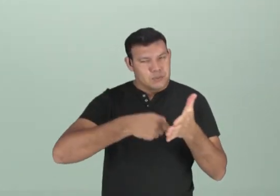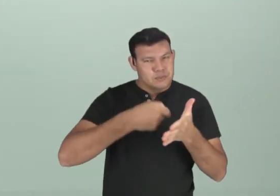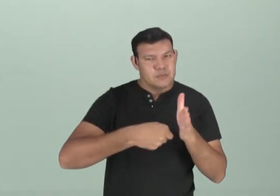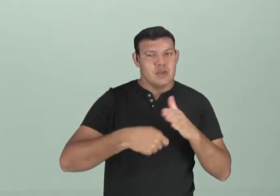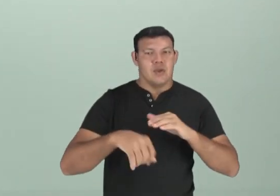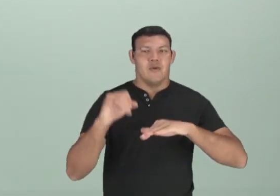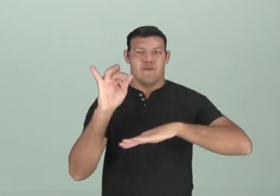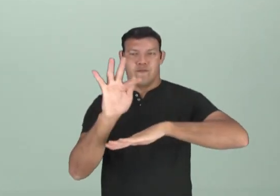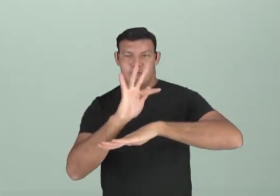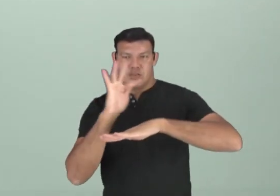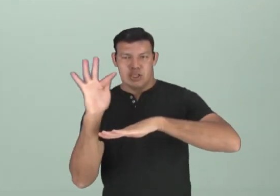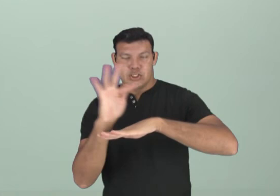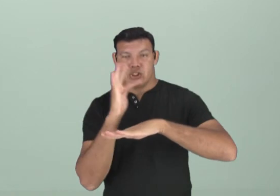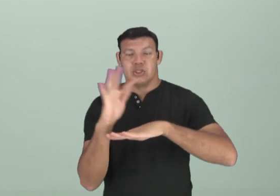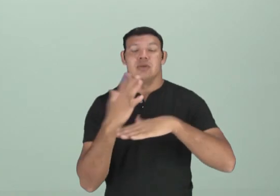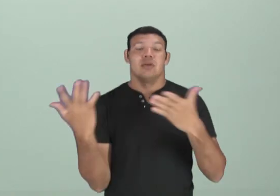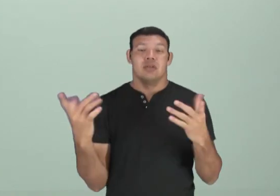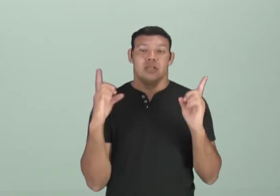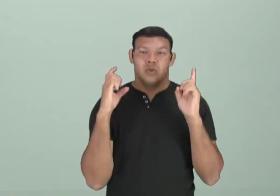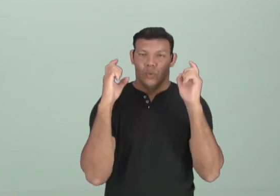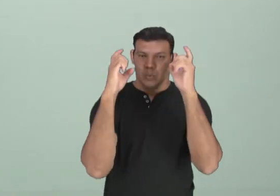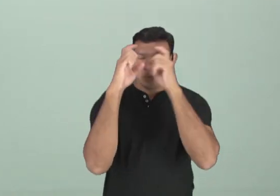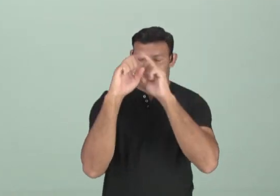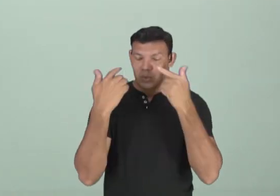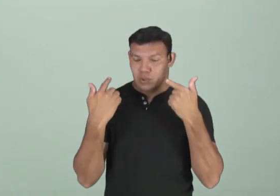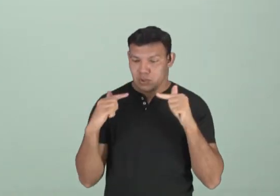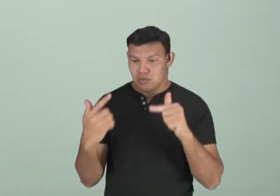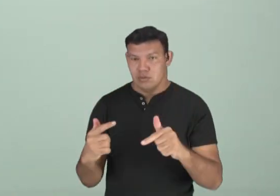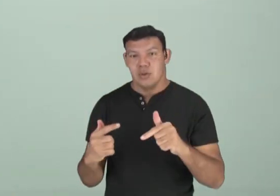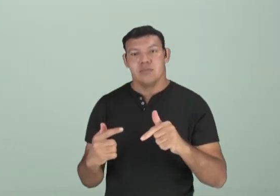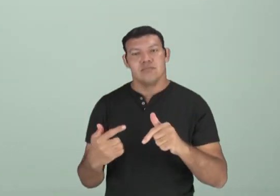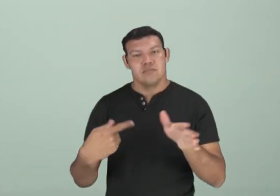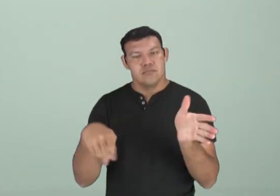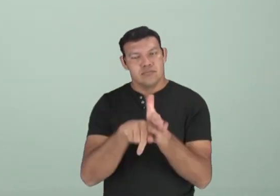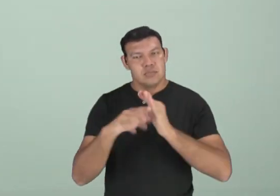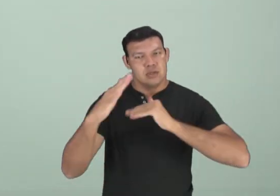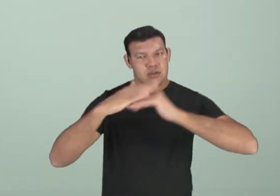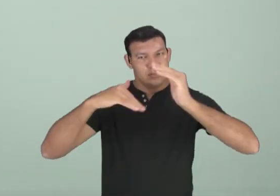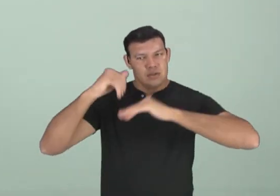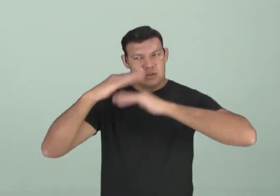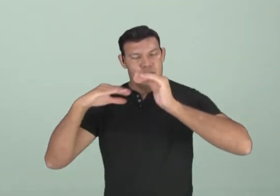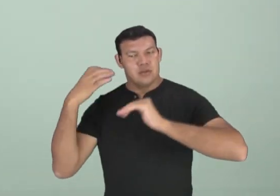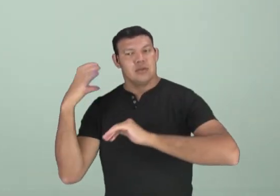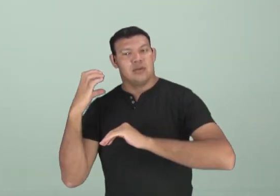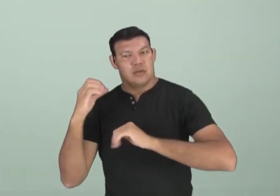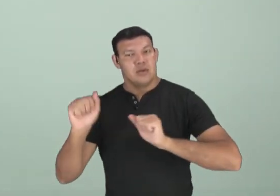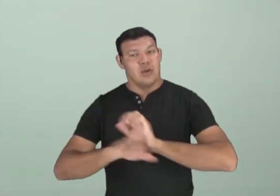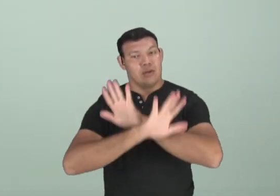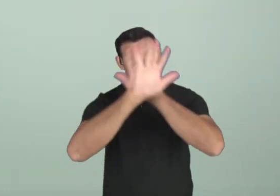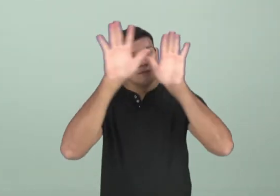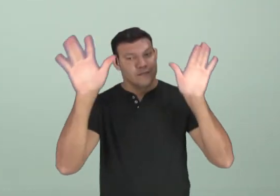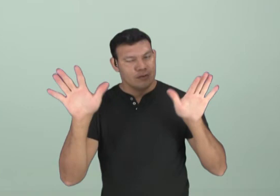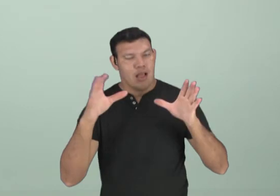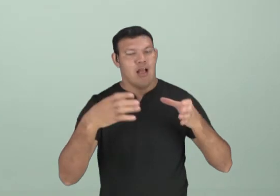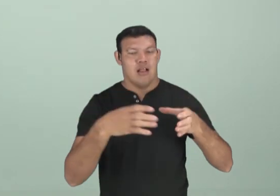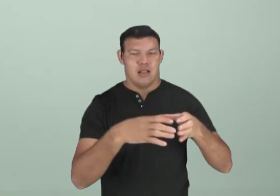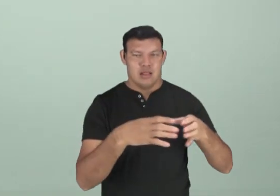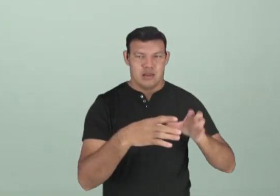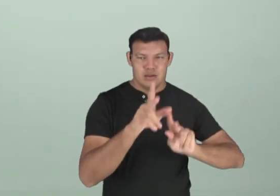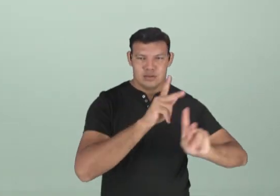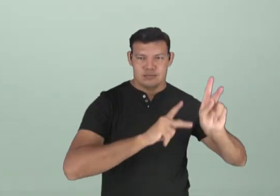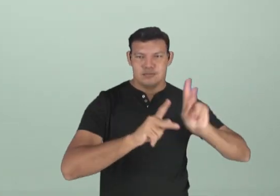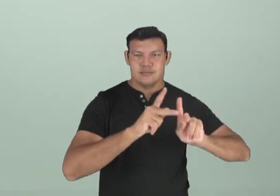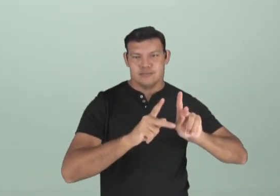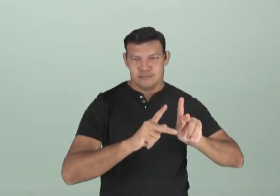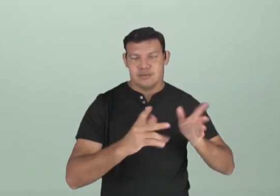linguagem mais difícil, uma linguagem mais da profissão, para esclarecimentos de toda a comunidade. Então,